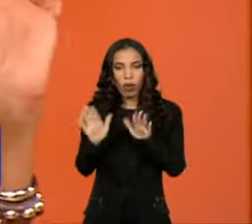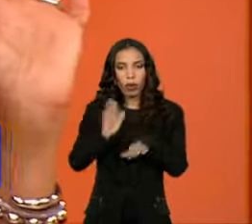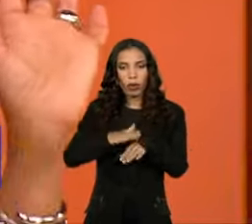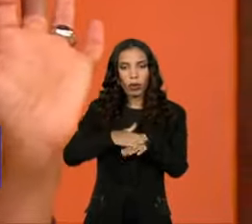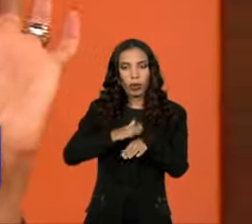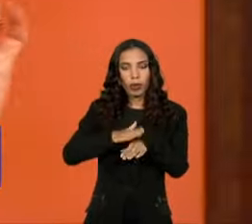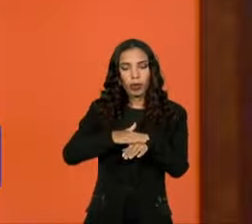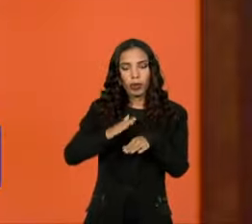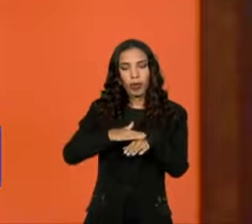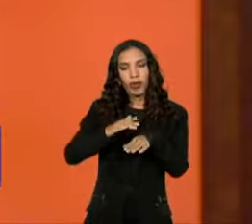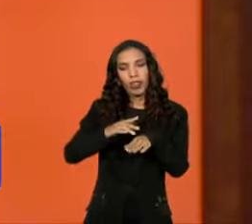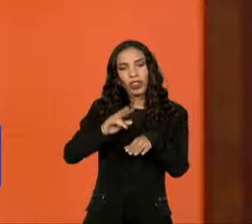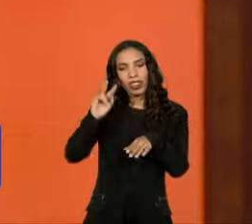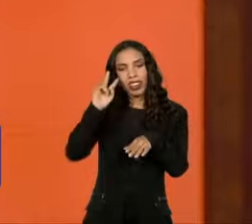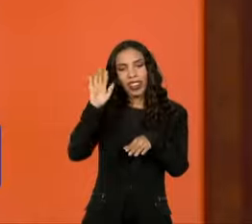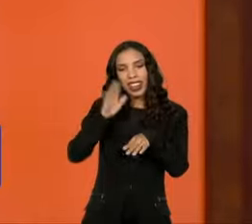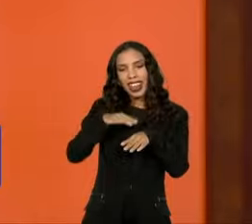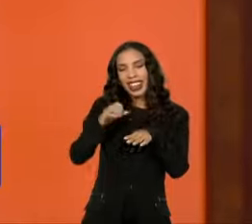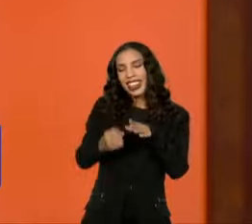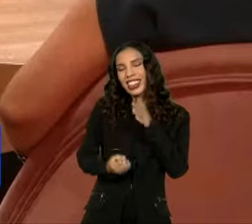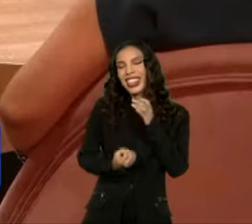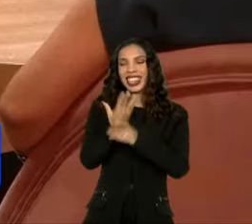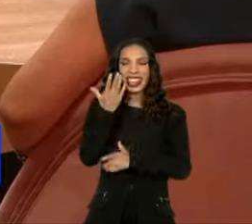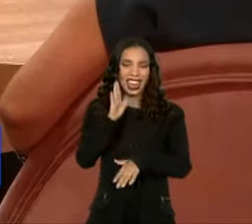do creator. Uhum.